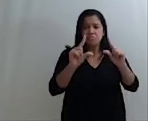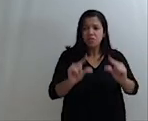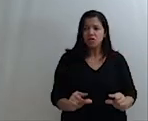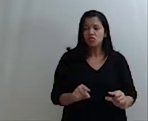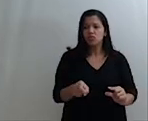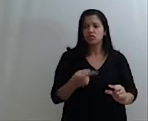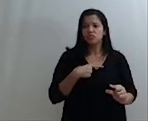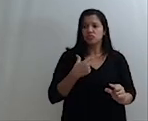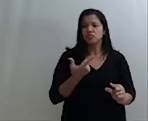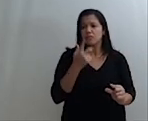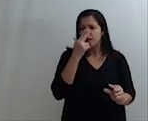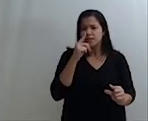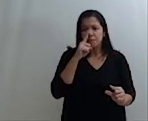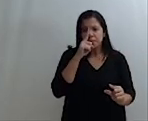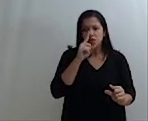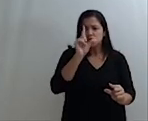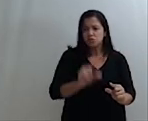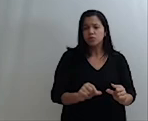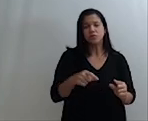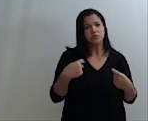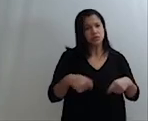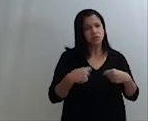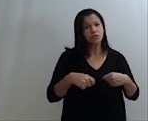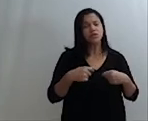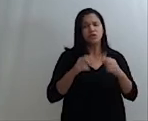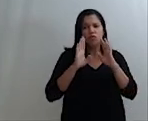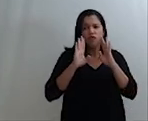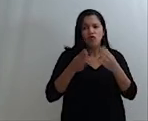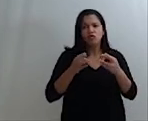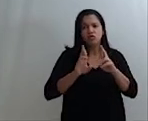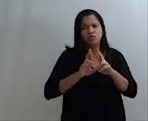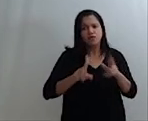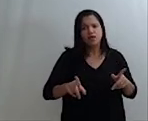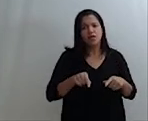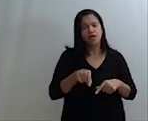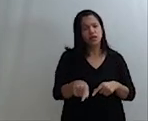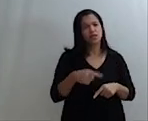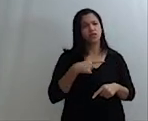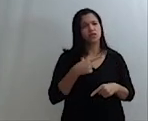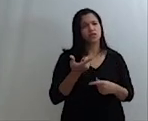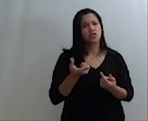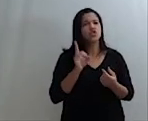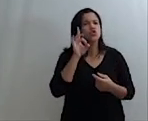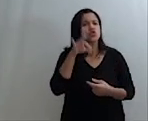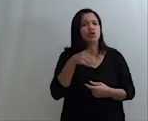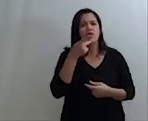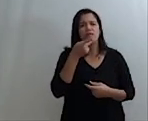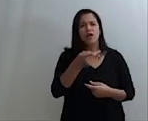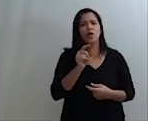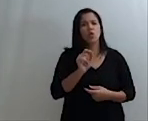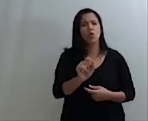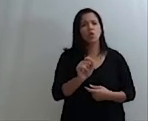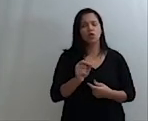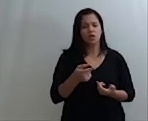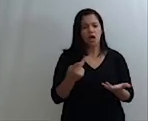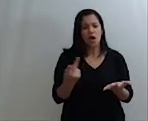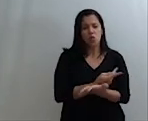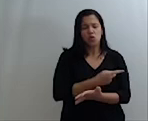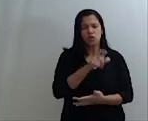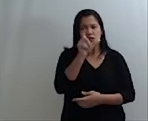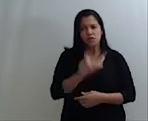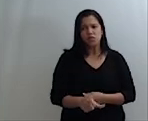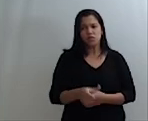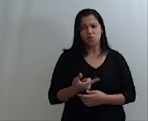atinente às medidas cautelares porque me parece que dizer simplesmente que as medidas cautelares não